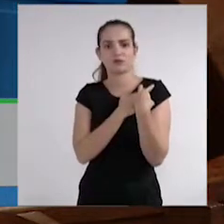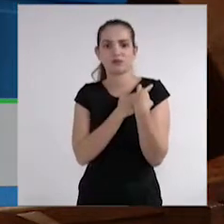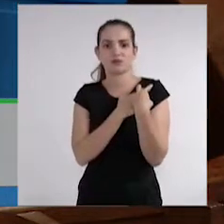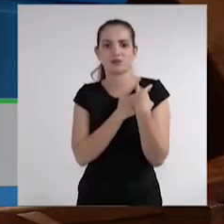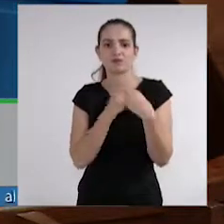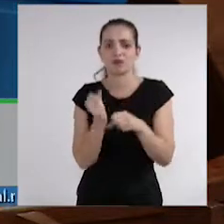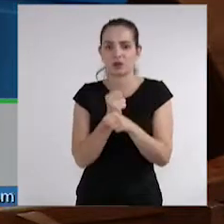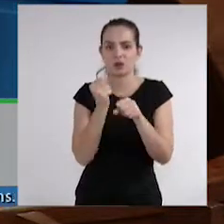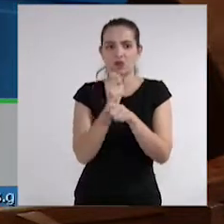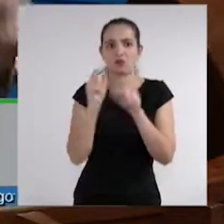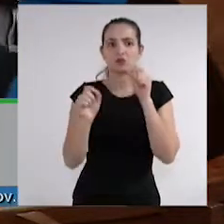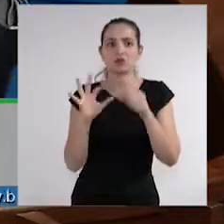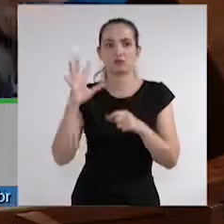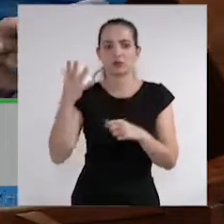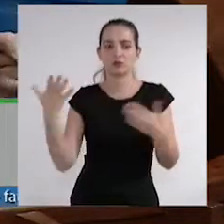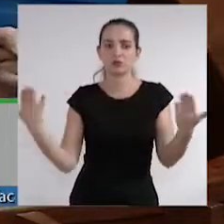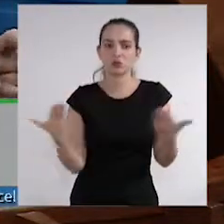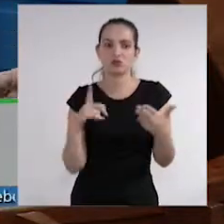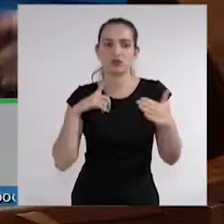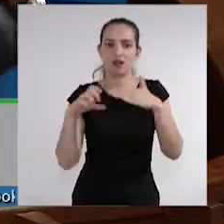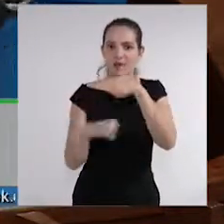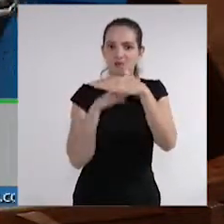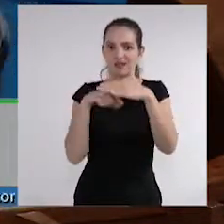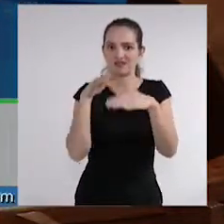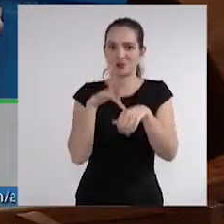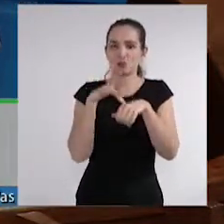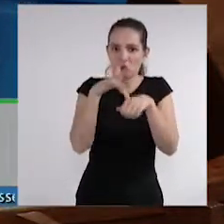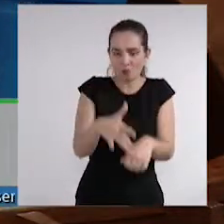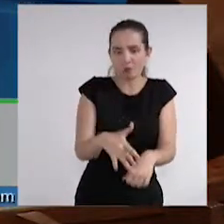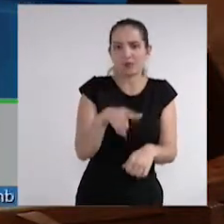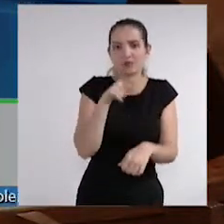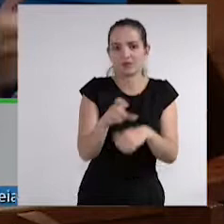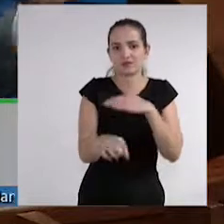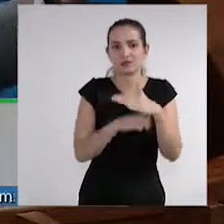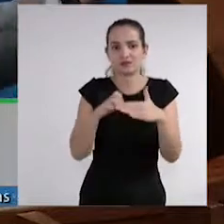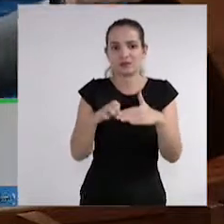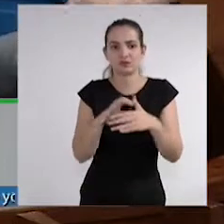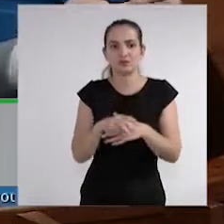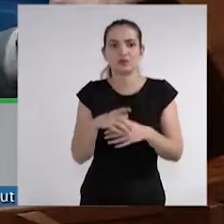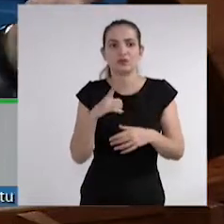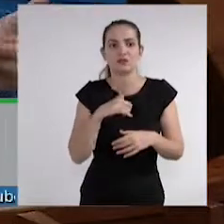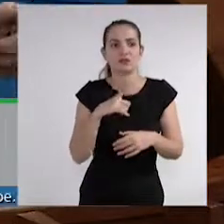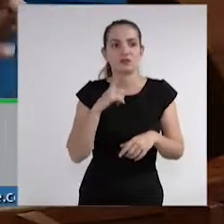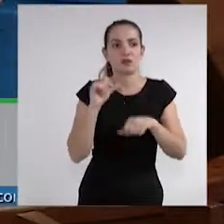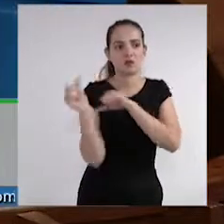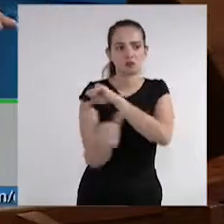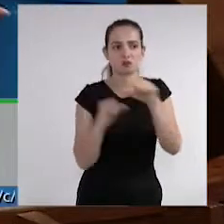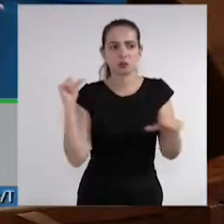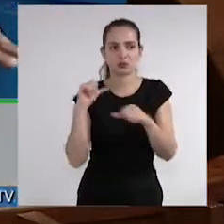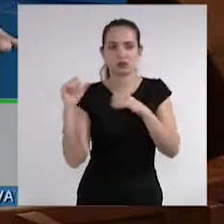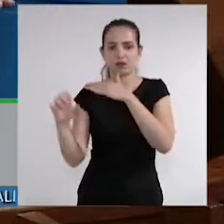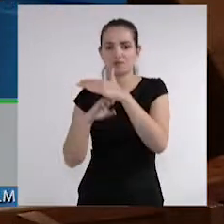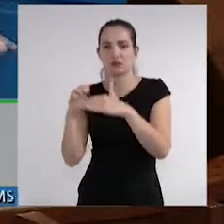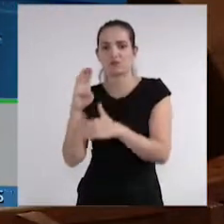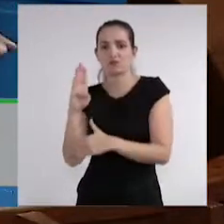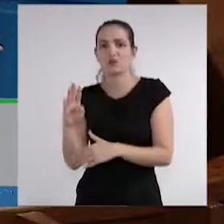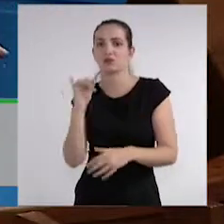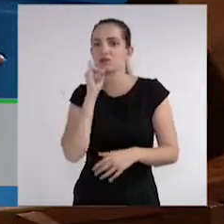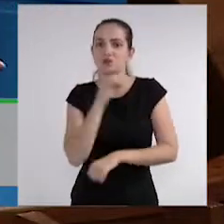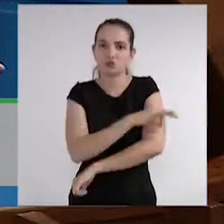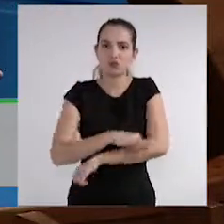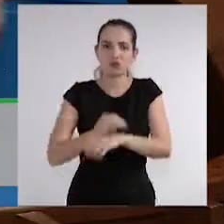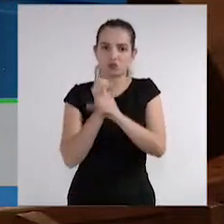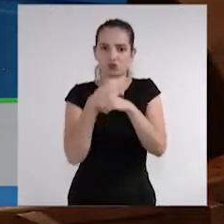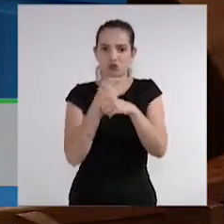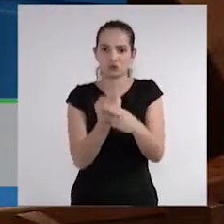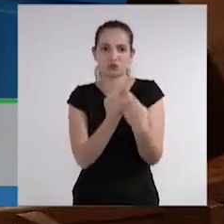O que acontece hoje, você penaliza a empresa A. Ela passa, deputado Antonieta, a se chamar empresa B. E aquele mesmo engenheiro que era responsável